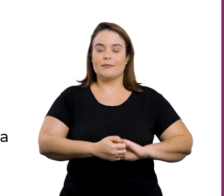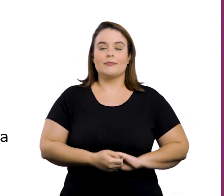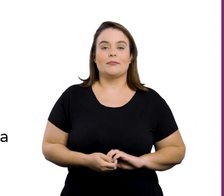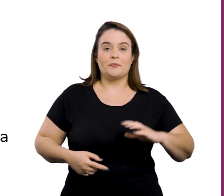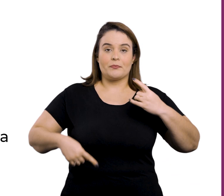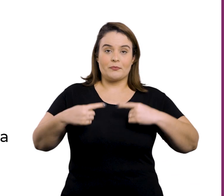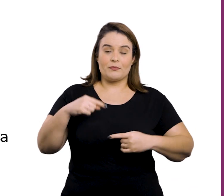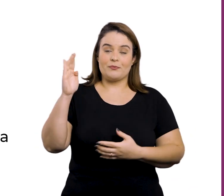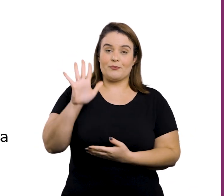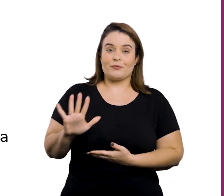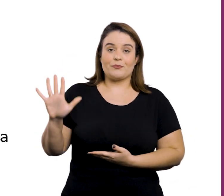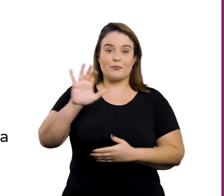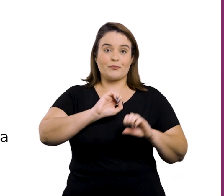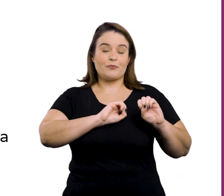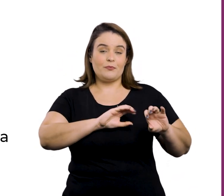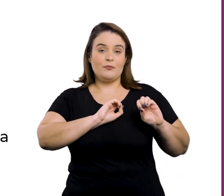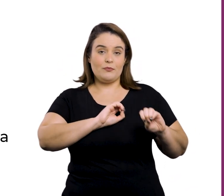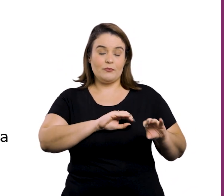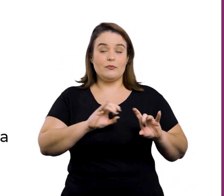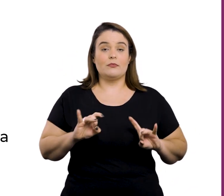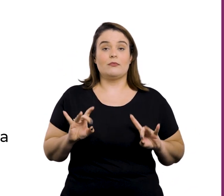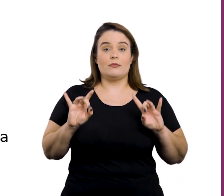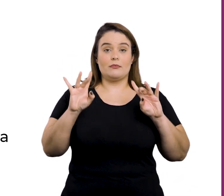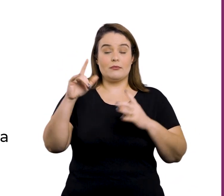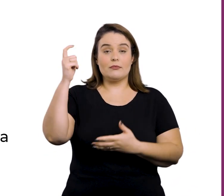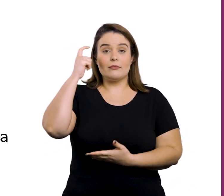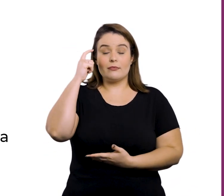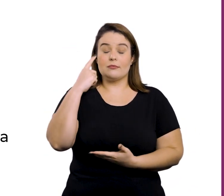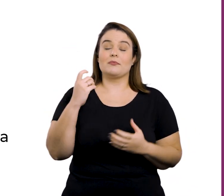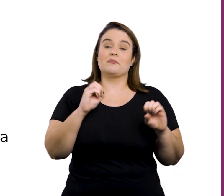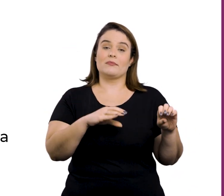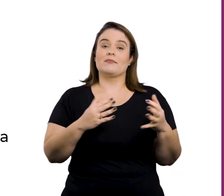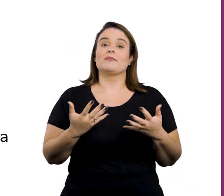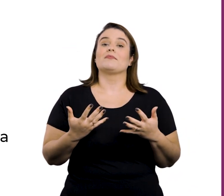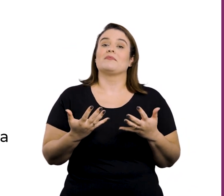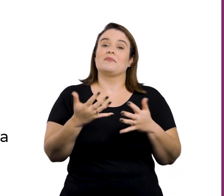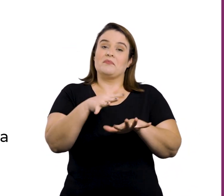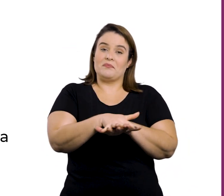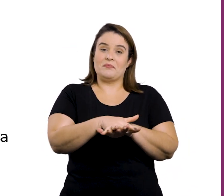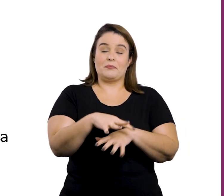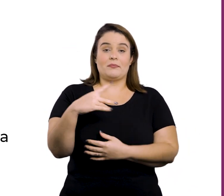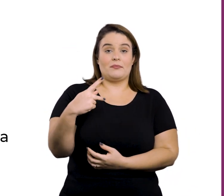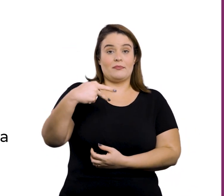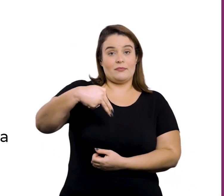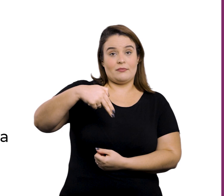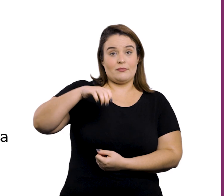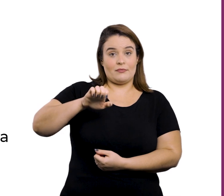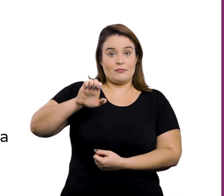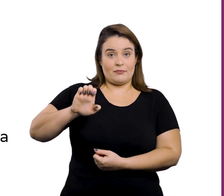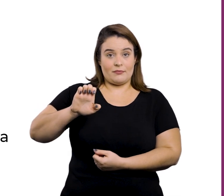A Política Nacional de Educação Especial, na perspectiva da educação inclusiva,